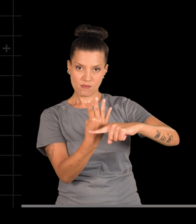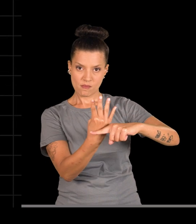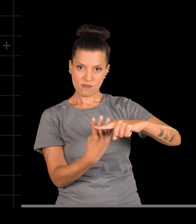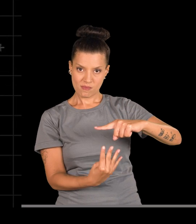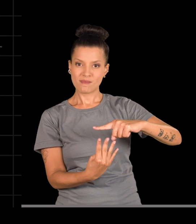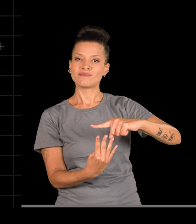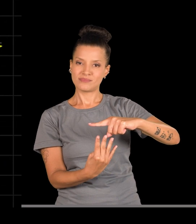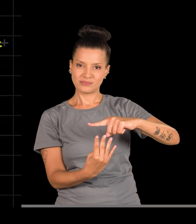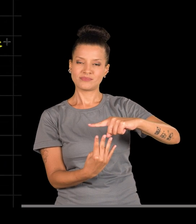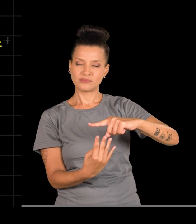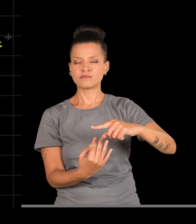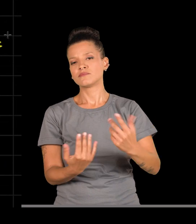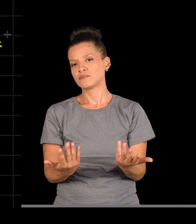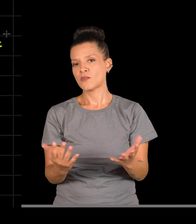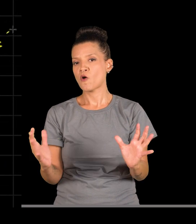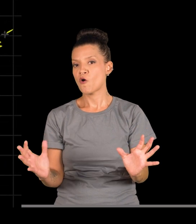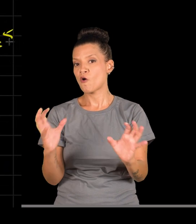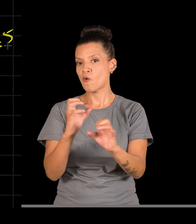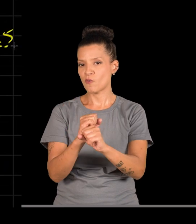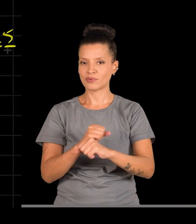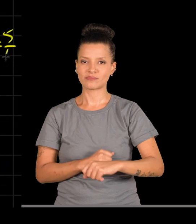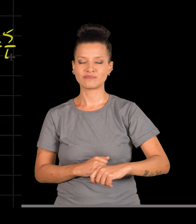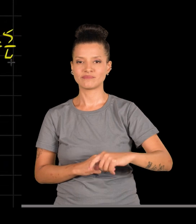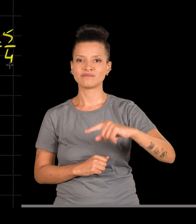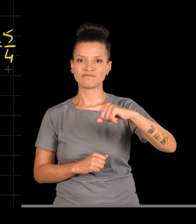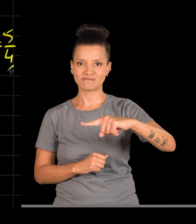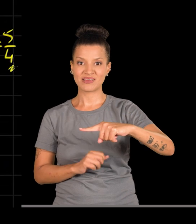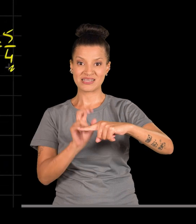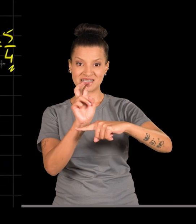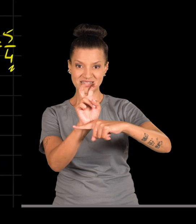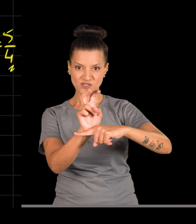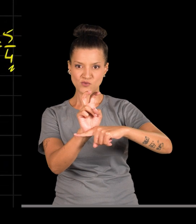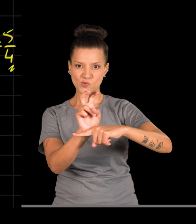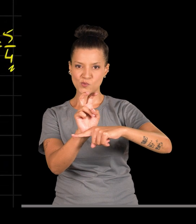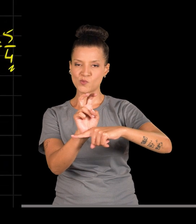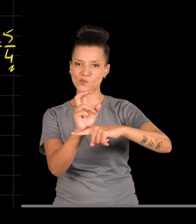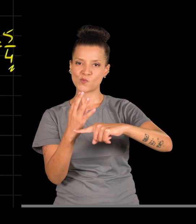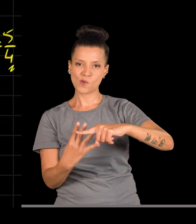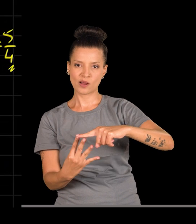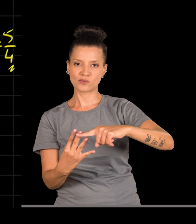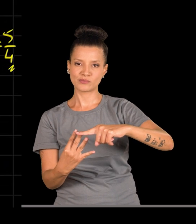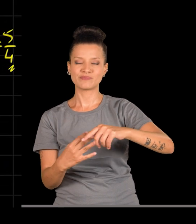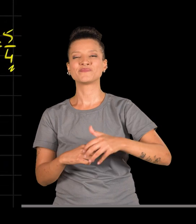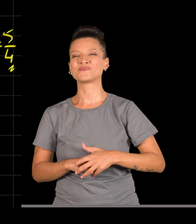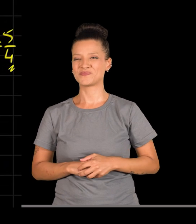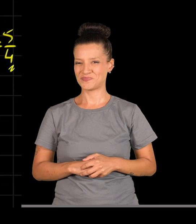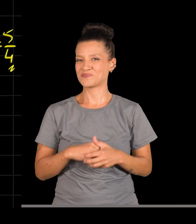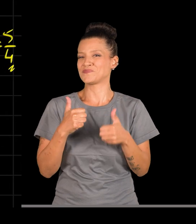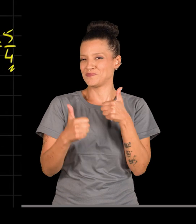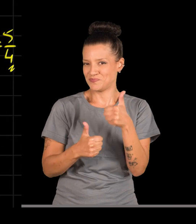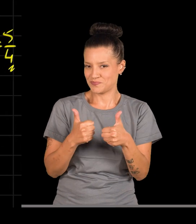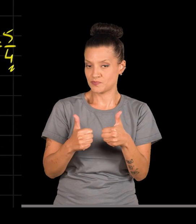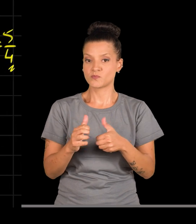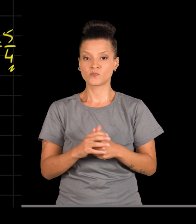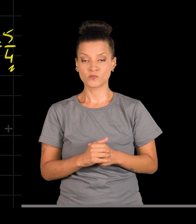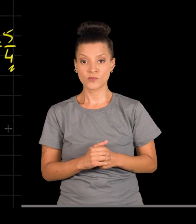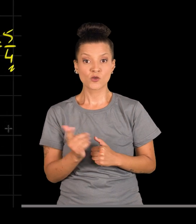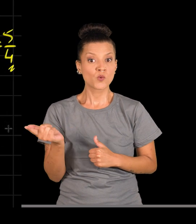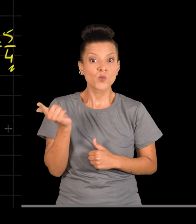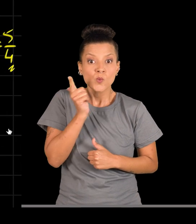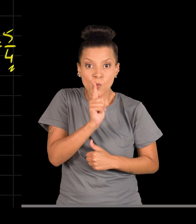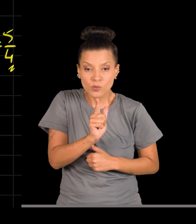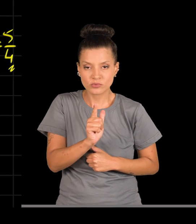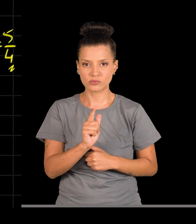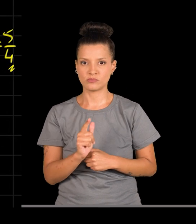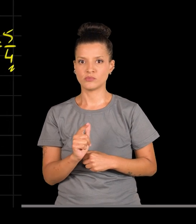beleza? E aí eu posso fazer muito bem a conta agora aqui, que daria 5/4. Eu retornaria para aquela fração ali, beleza? Então, para